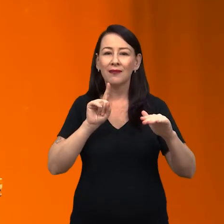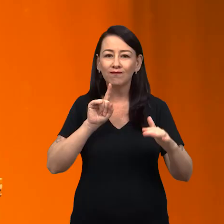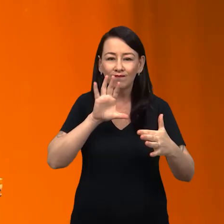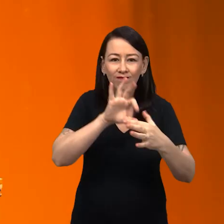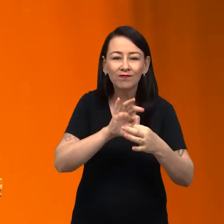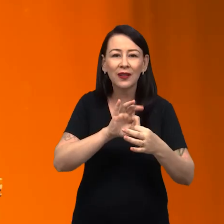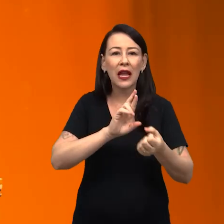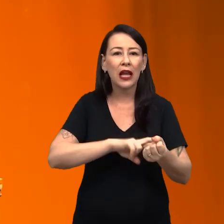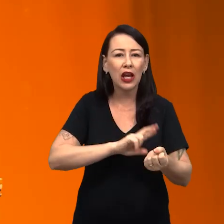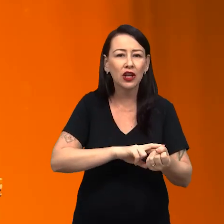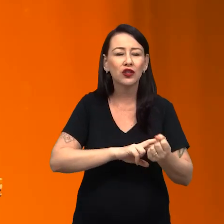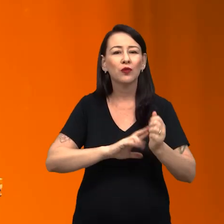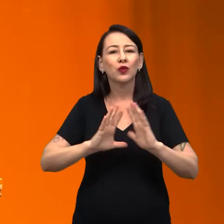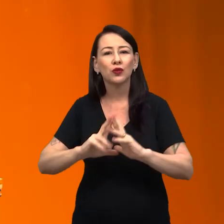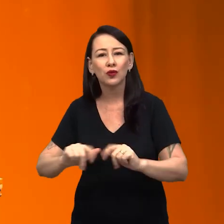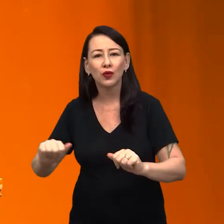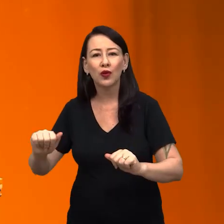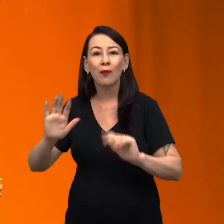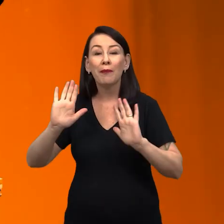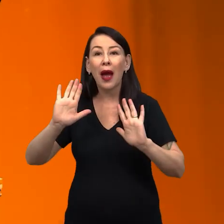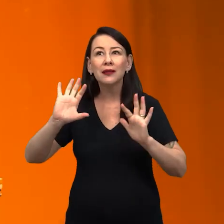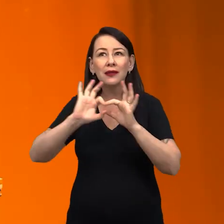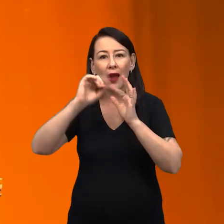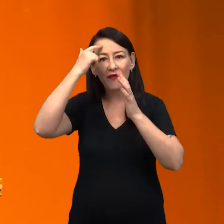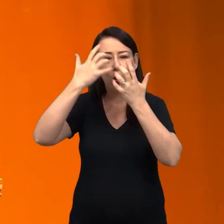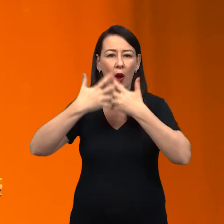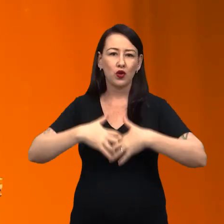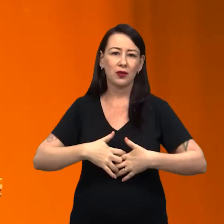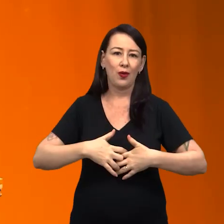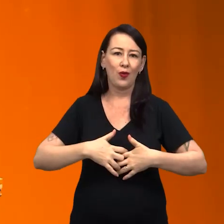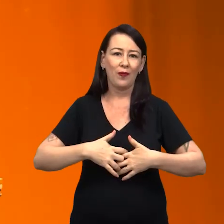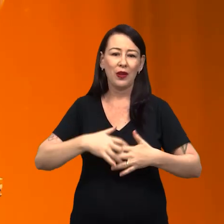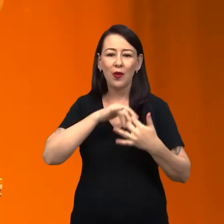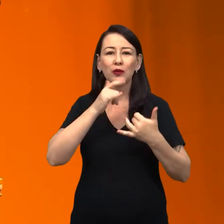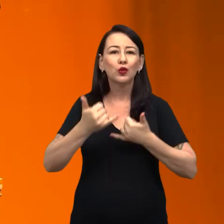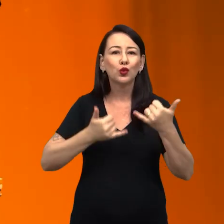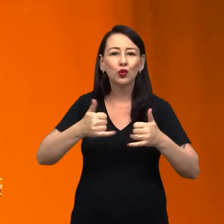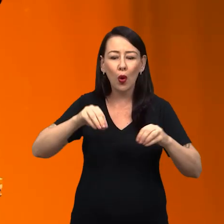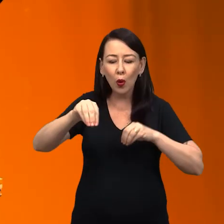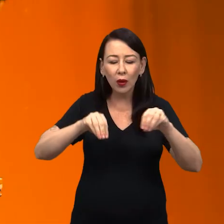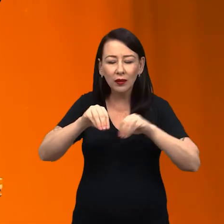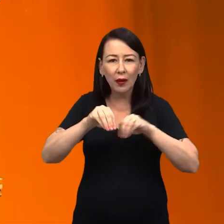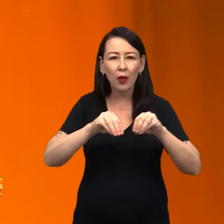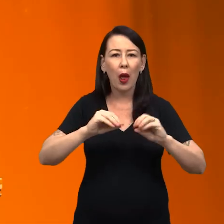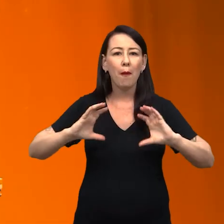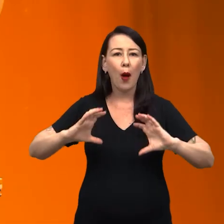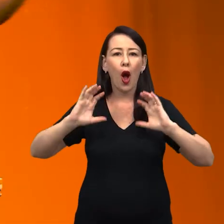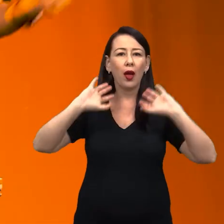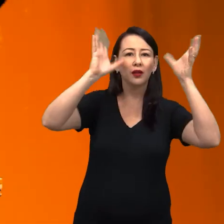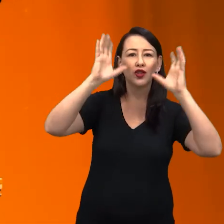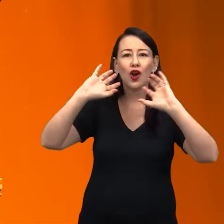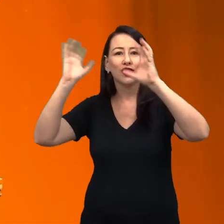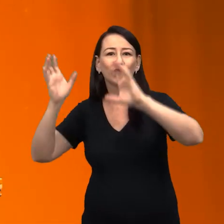que some o ritmo, some a melodia e fica o raciocínio, né? Os jogos de tabuleiro, os